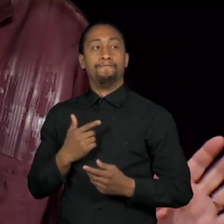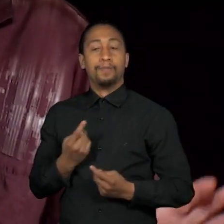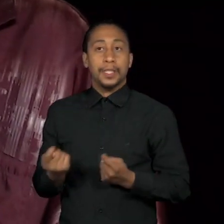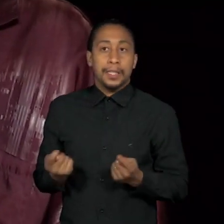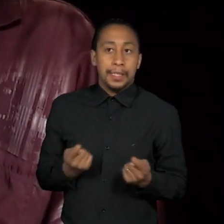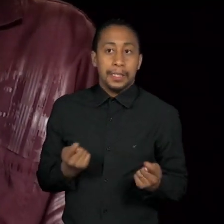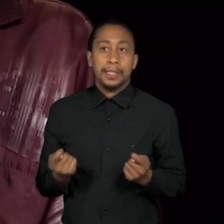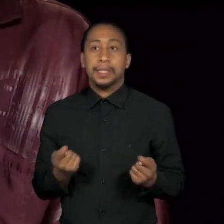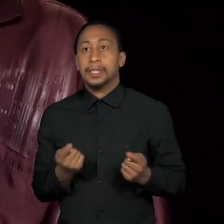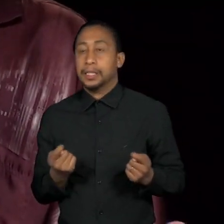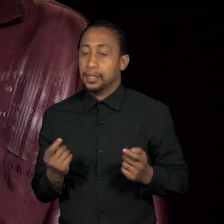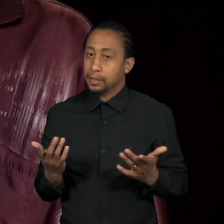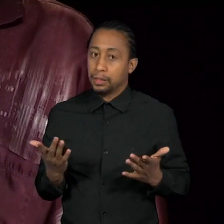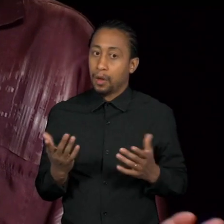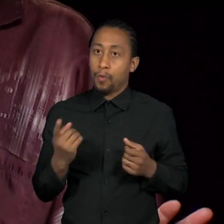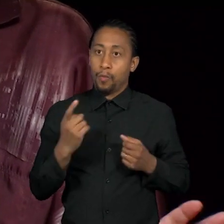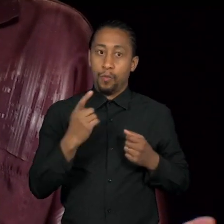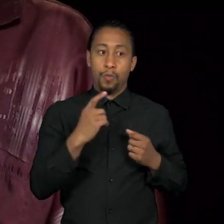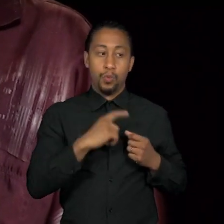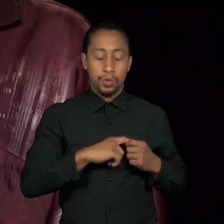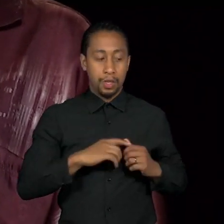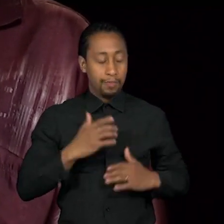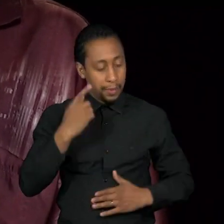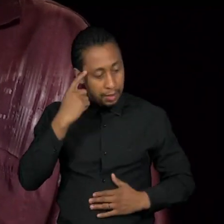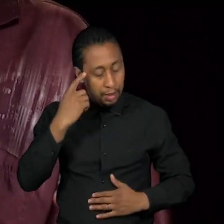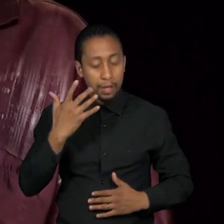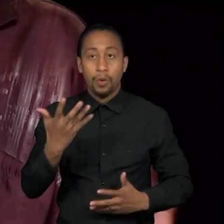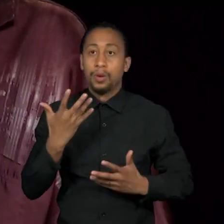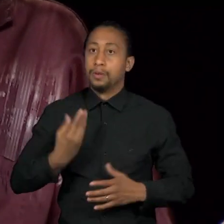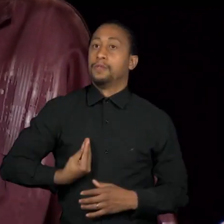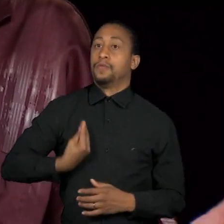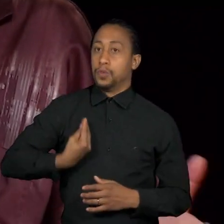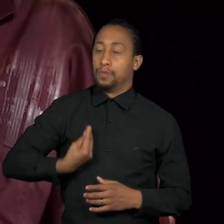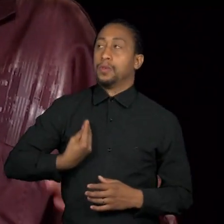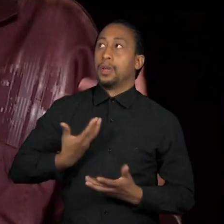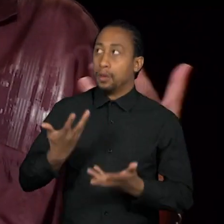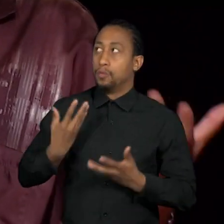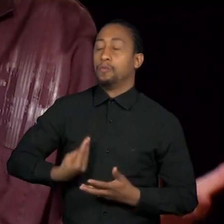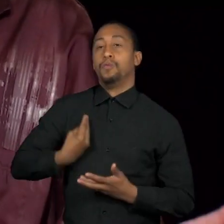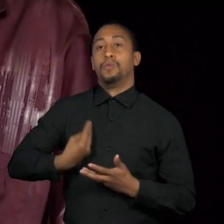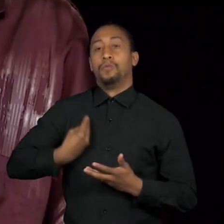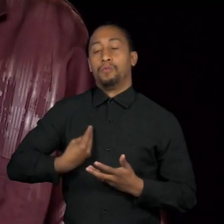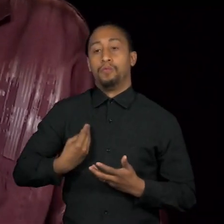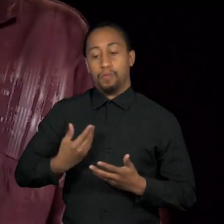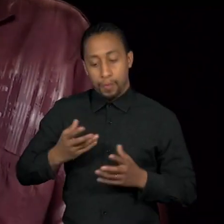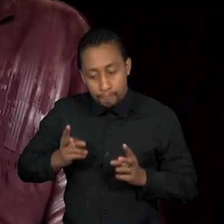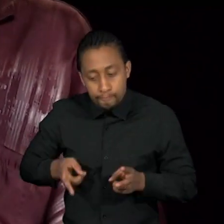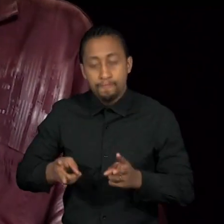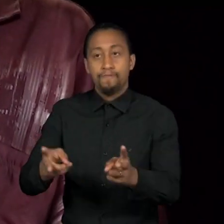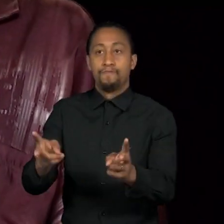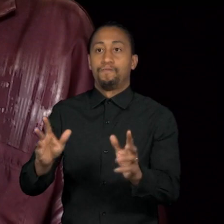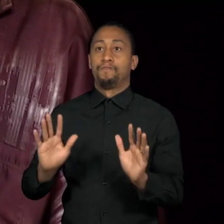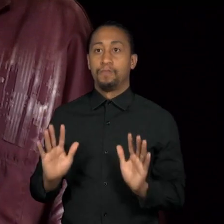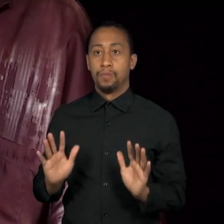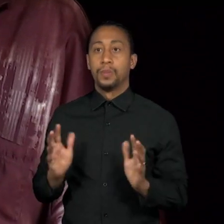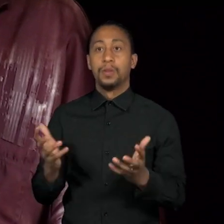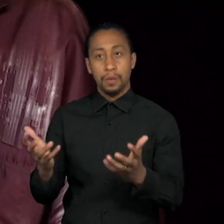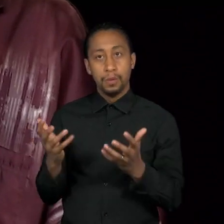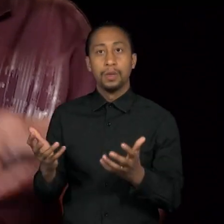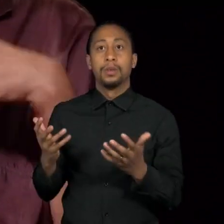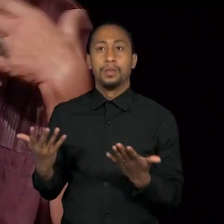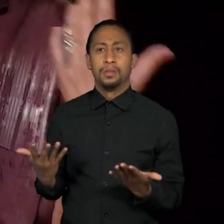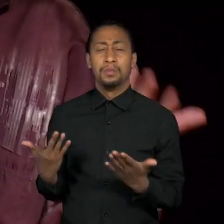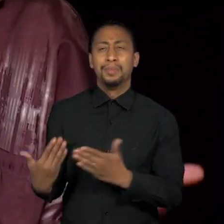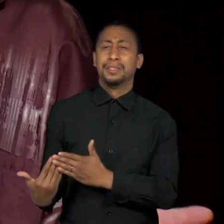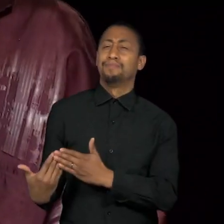para a cama e falei, não, eu vou viver e vou viver bem, porque eu não quero carregar essa... Bom,